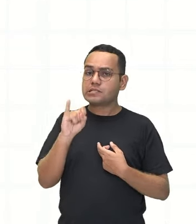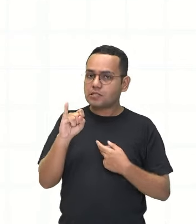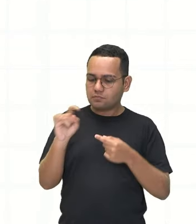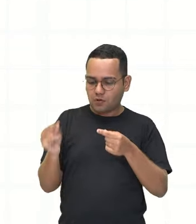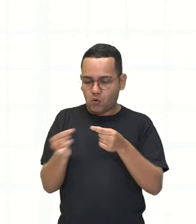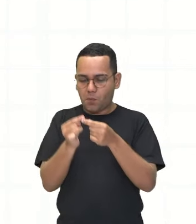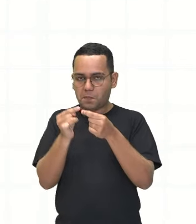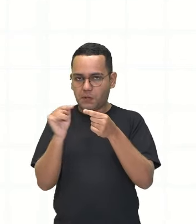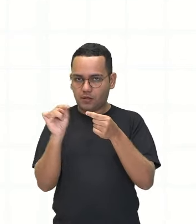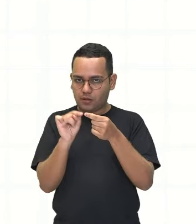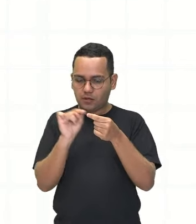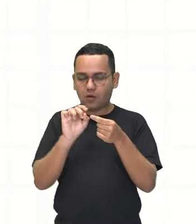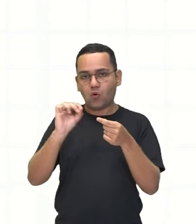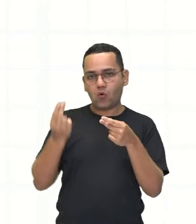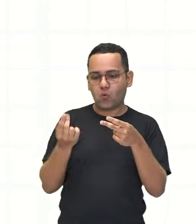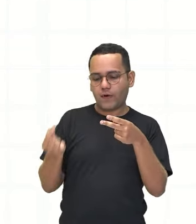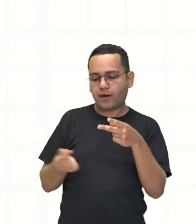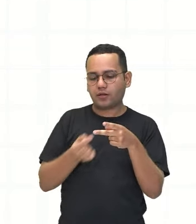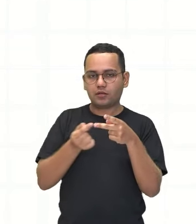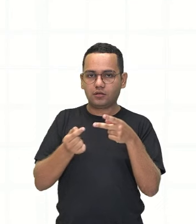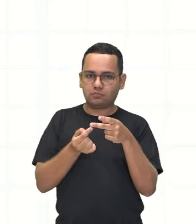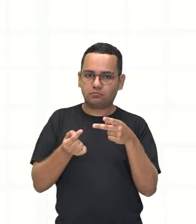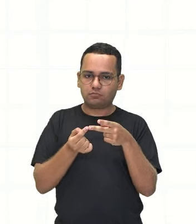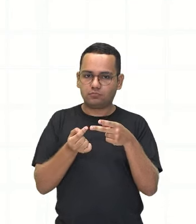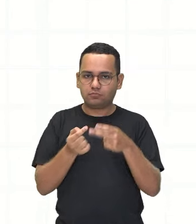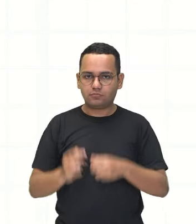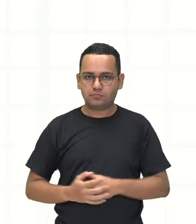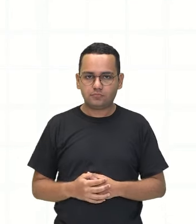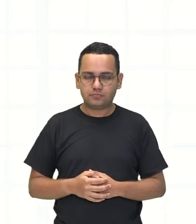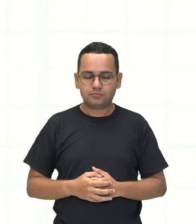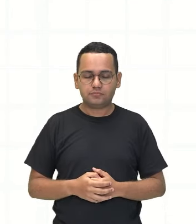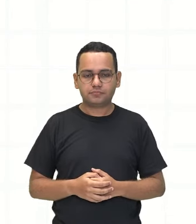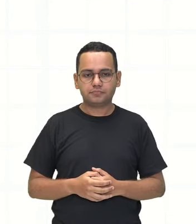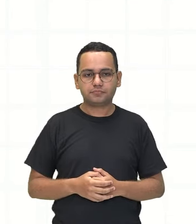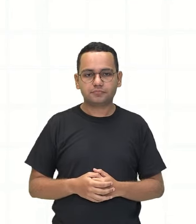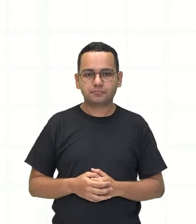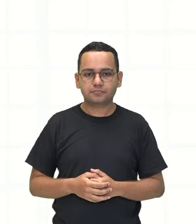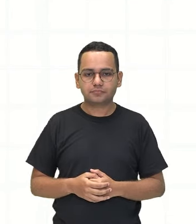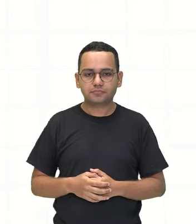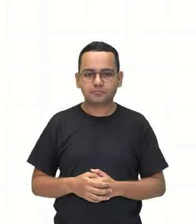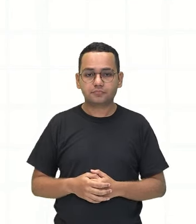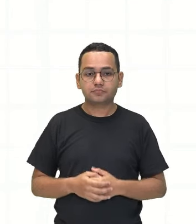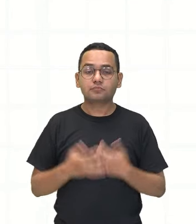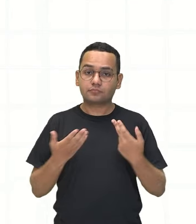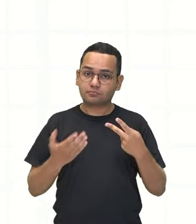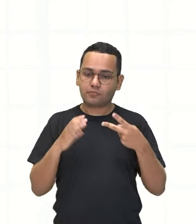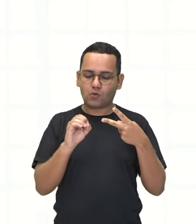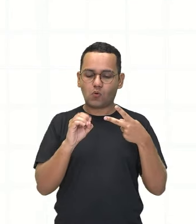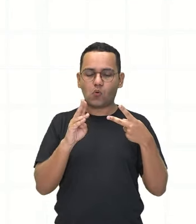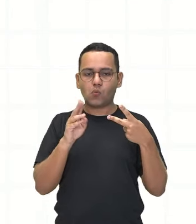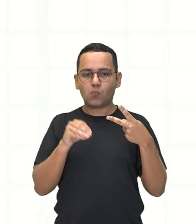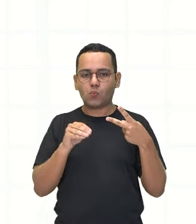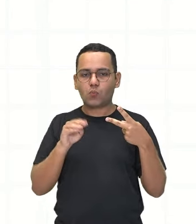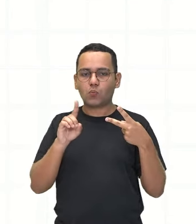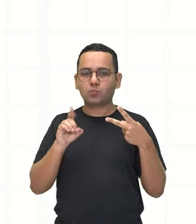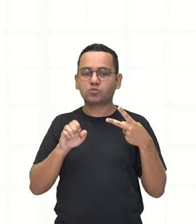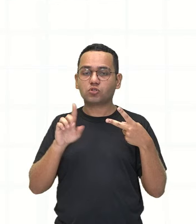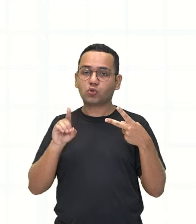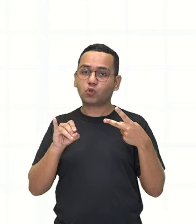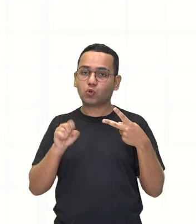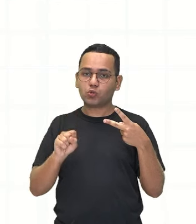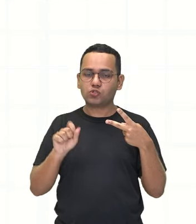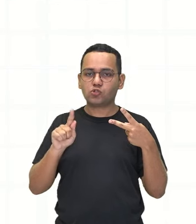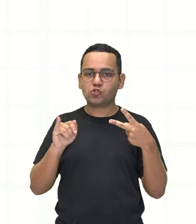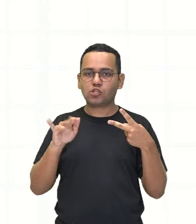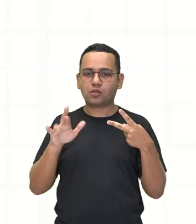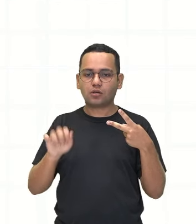é comum de dois gêneros. Né? Vamos observar que o comum de dois gêneros, ele sempre vai aparecer o quê? O artigo, o